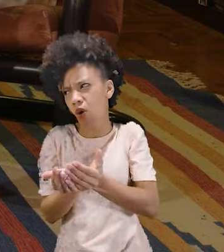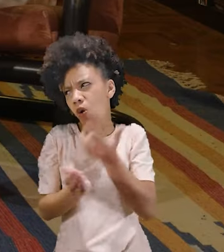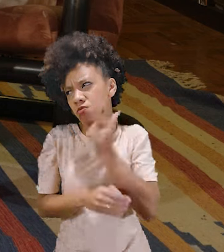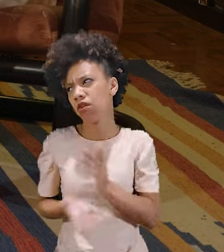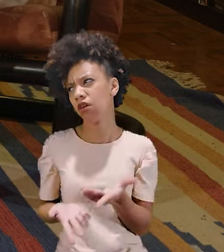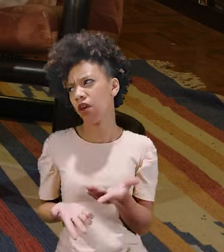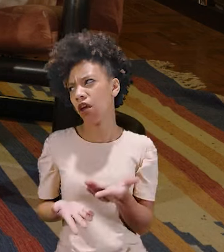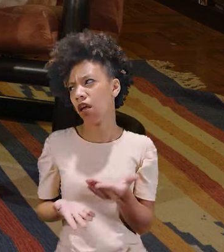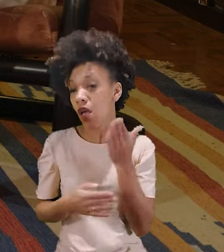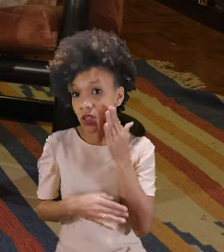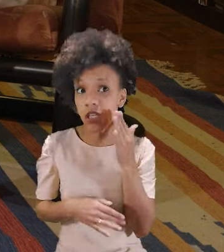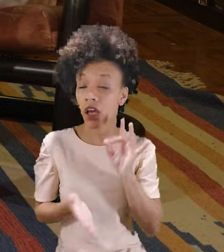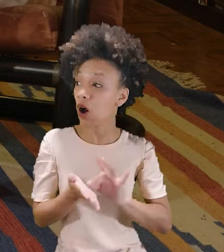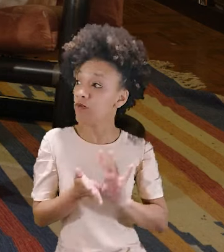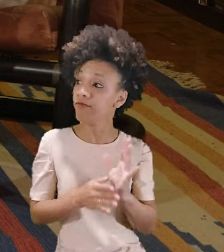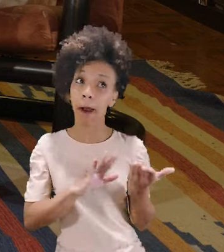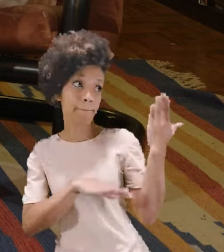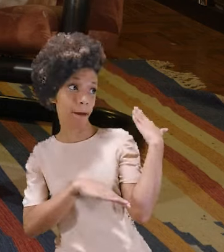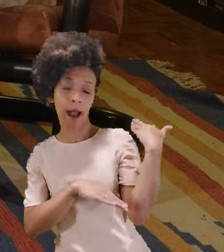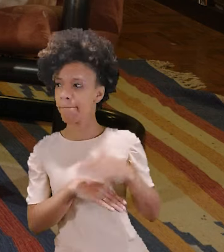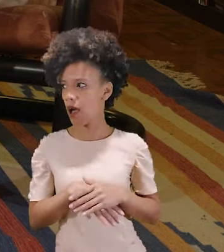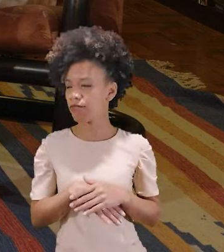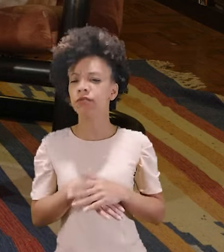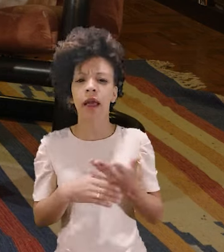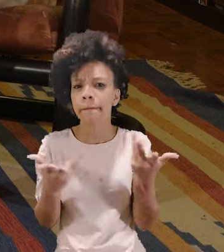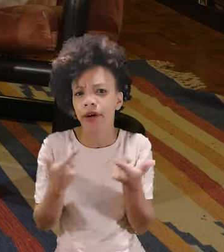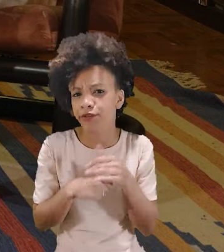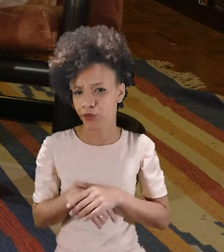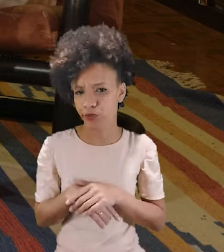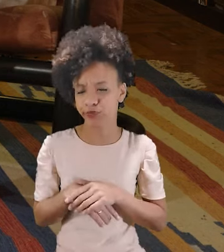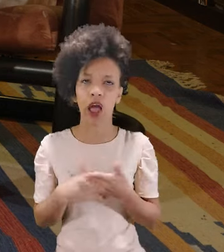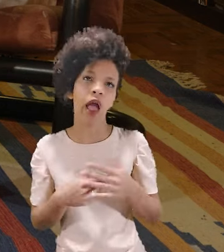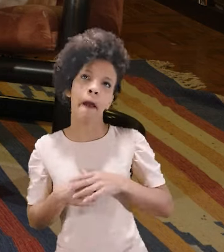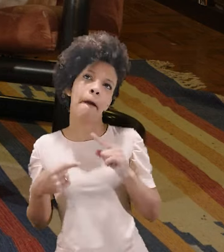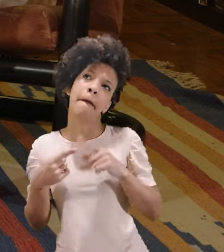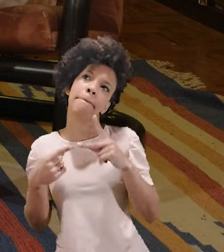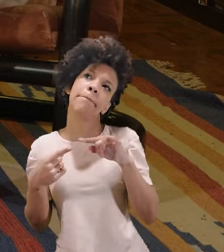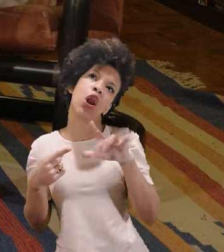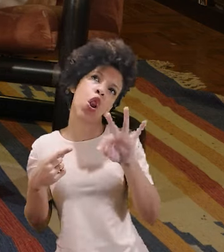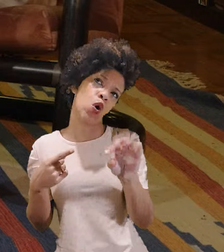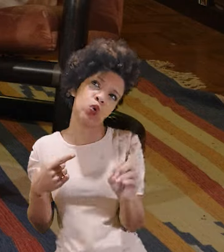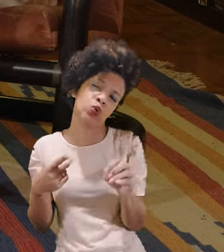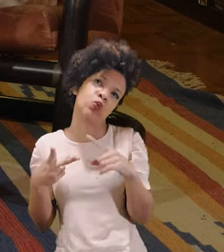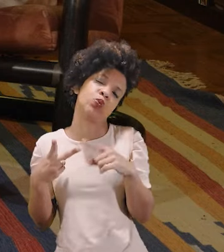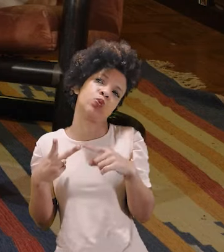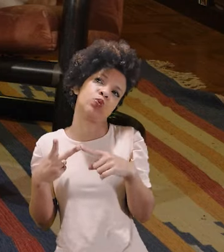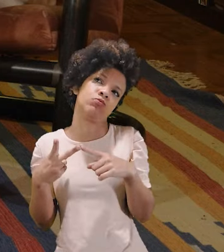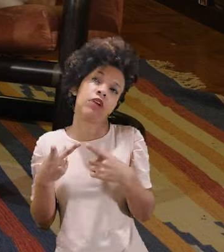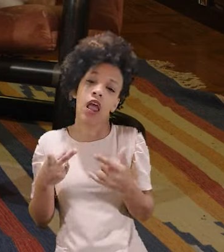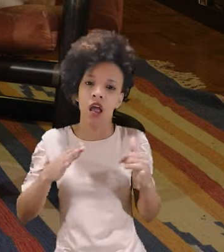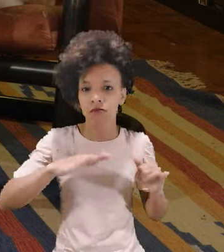seu eu queria assim eu tô fazendo um negócio aqui é maravilhoso machismo todo mundo pega o teu piloto já peguei também brava